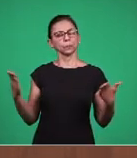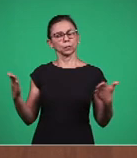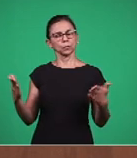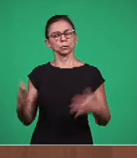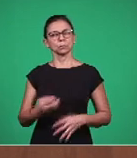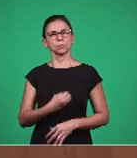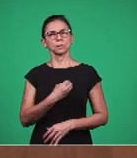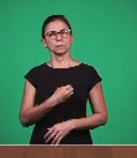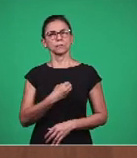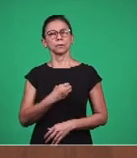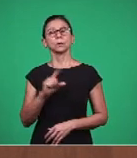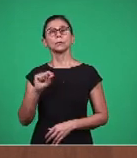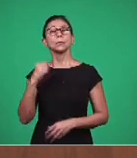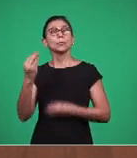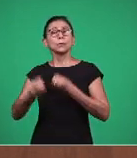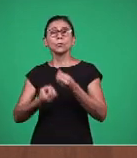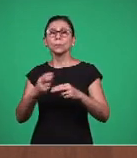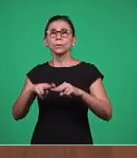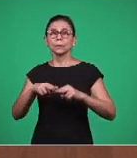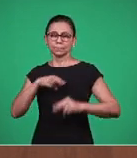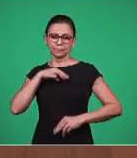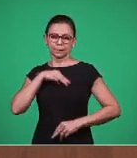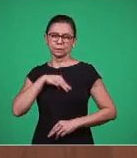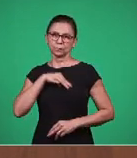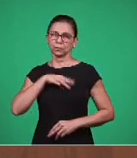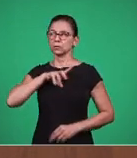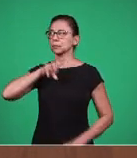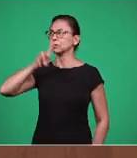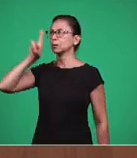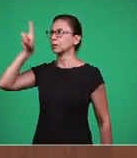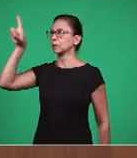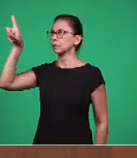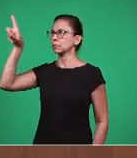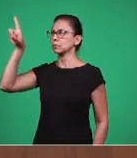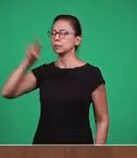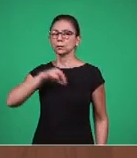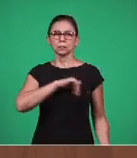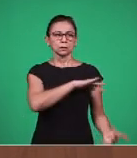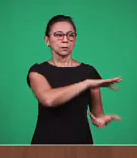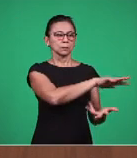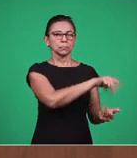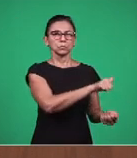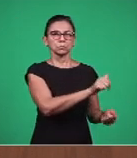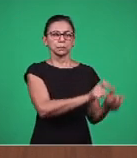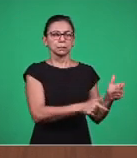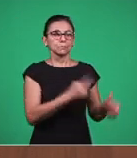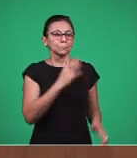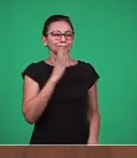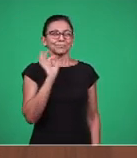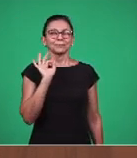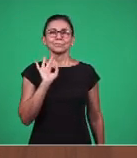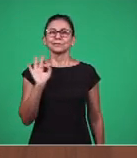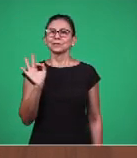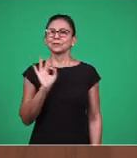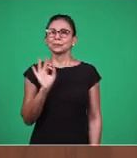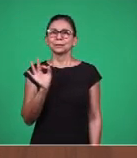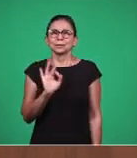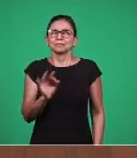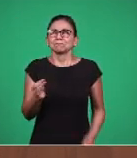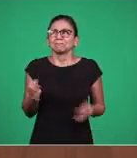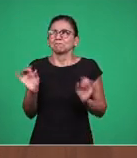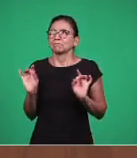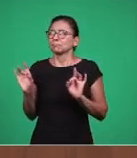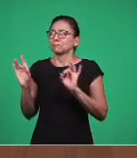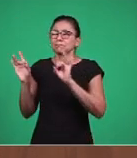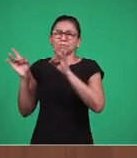a misericórdia de Deus. Um mundo que não conhece isso. Um mundo que dispensa isso.